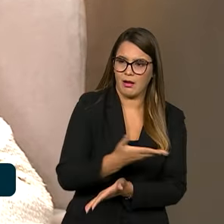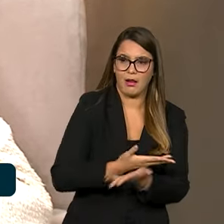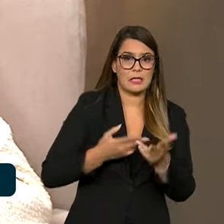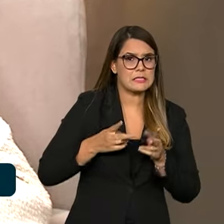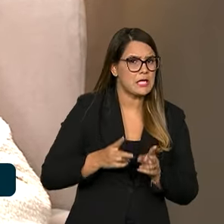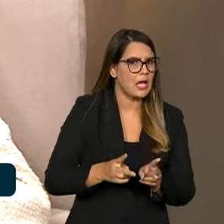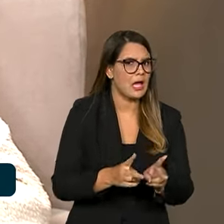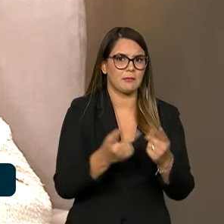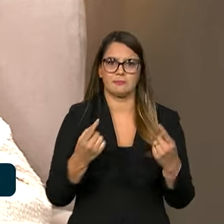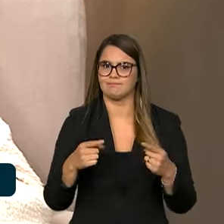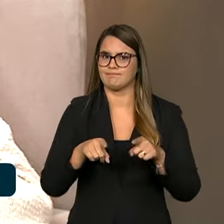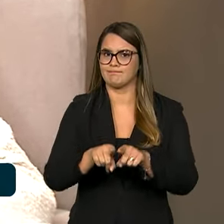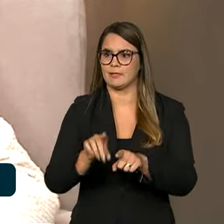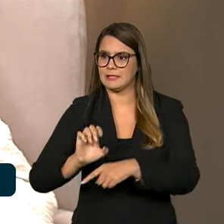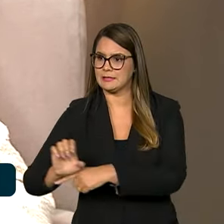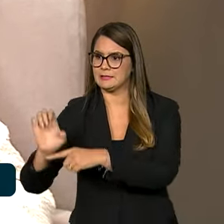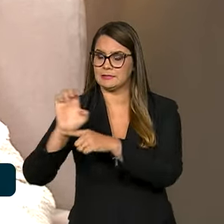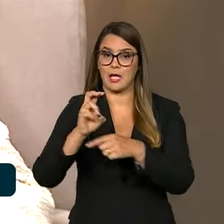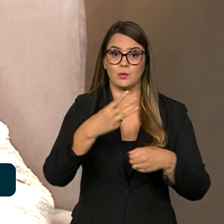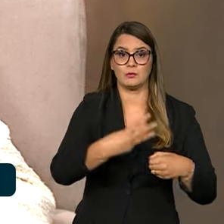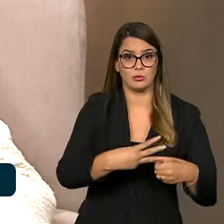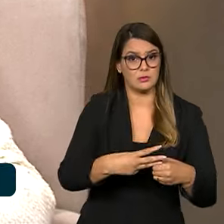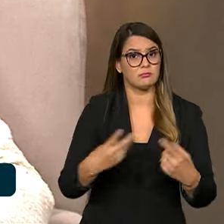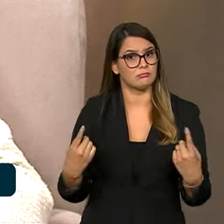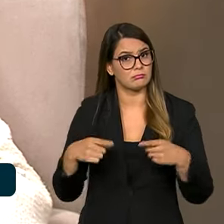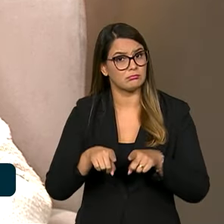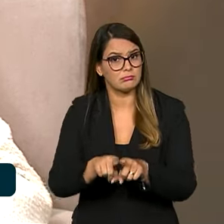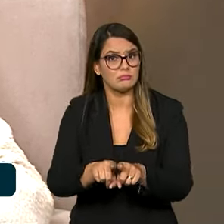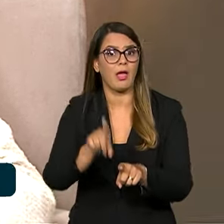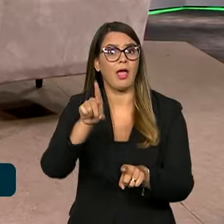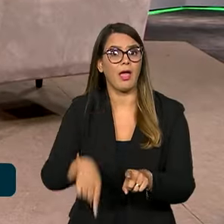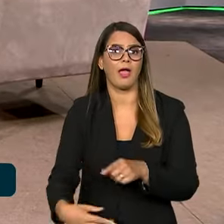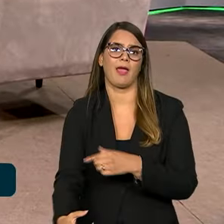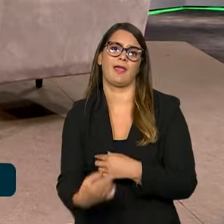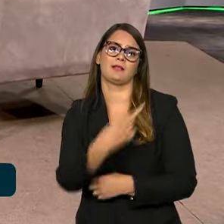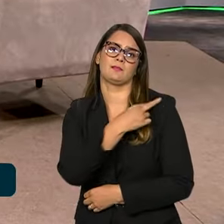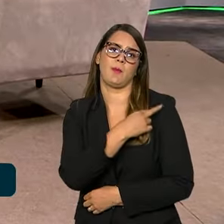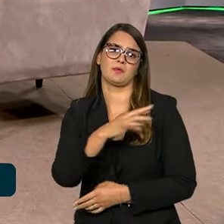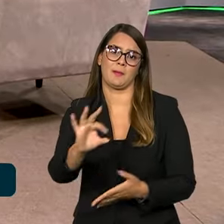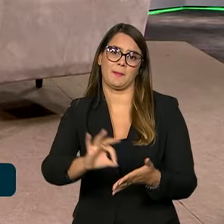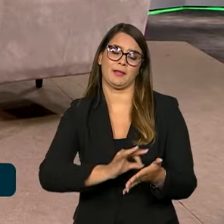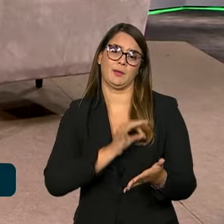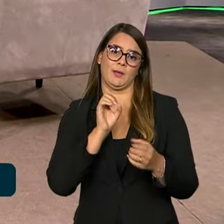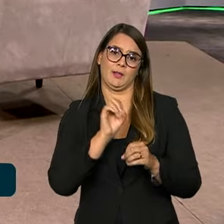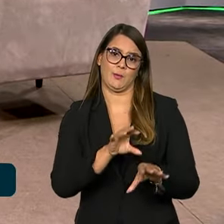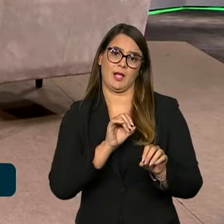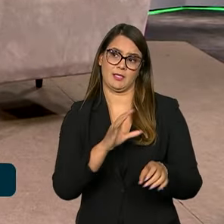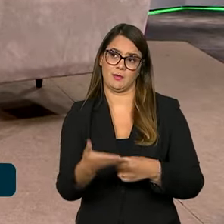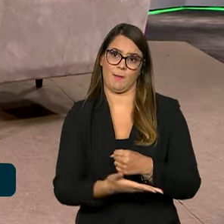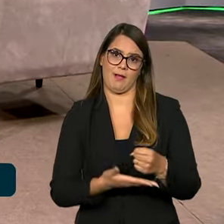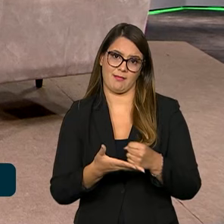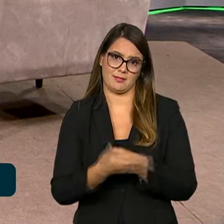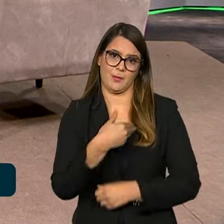permanente com estados e municípios que são os responsáveis pela matrícula da Educação Básica